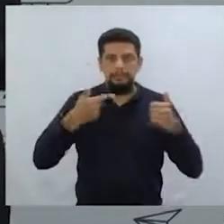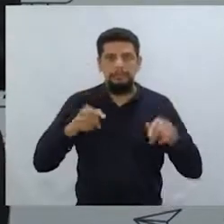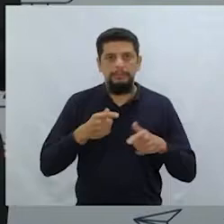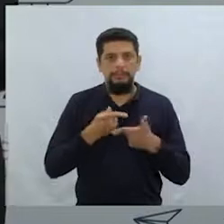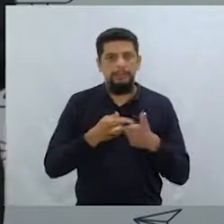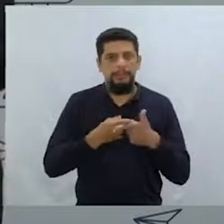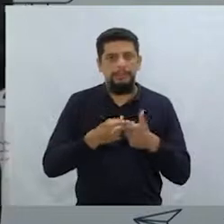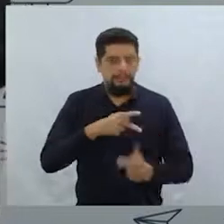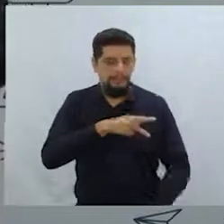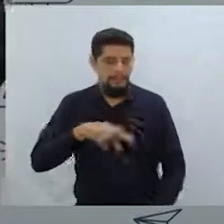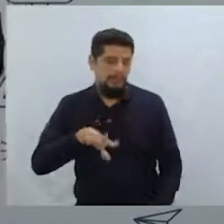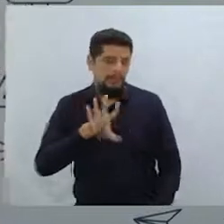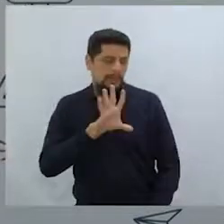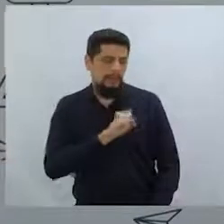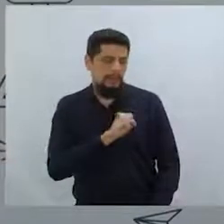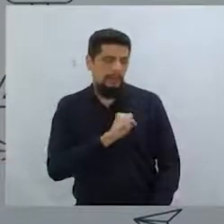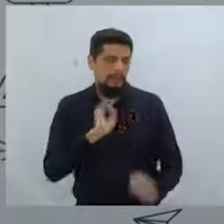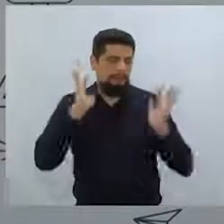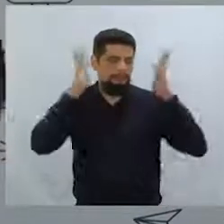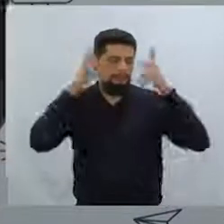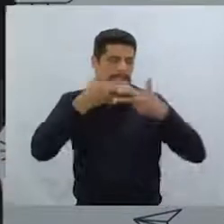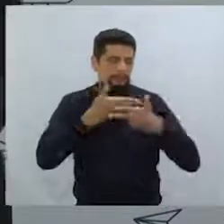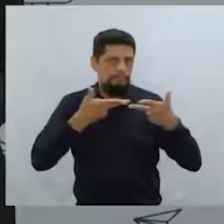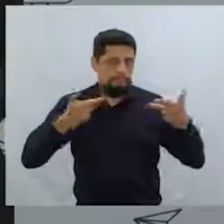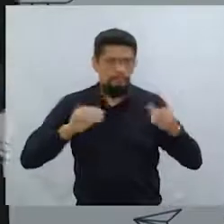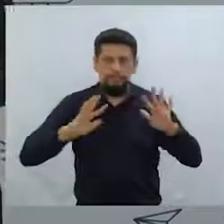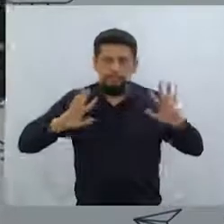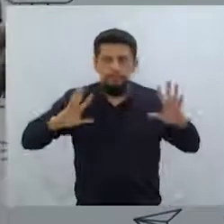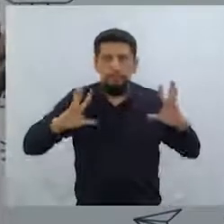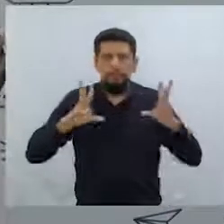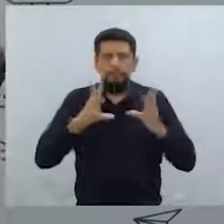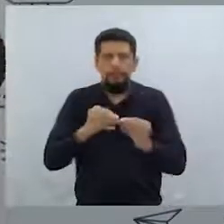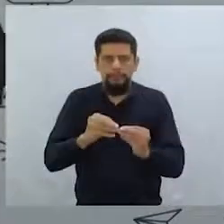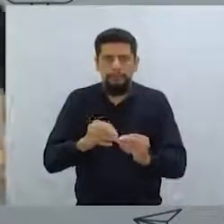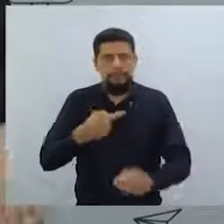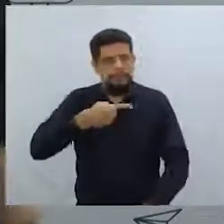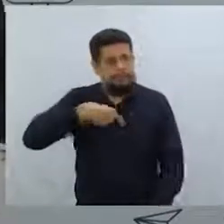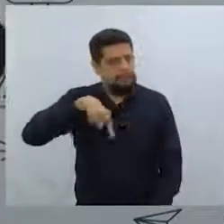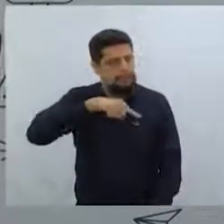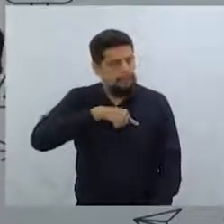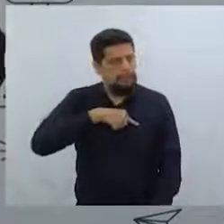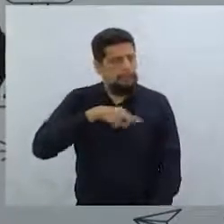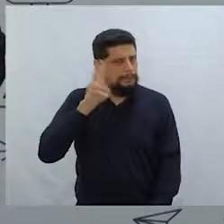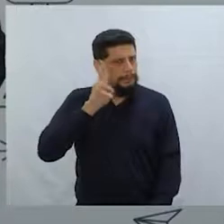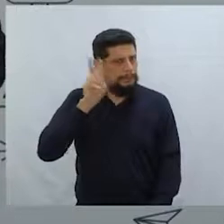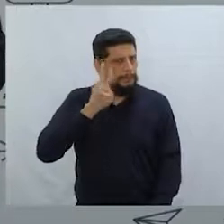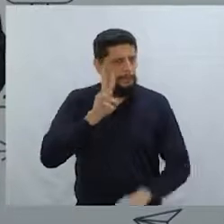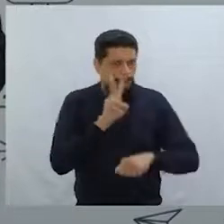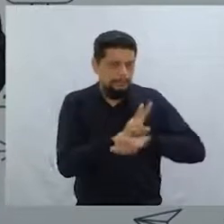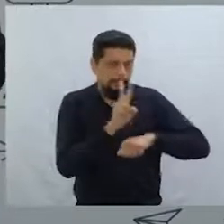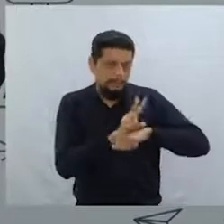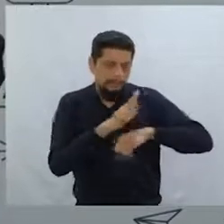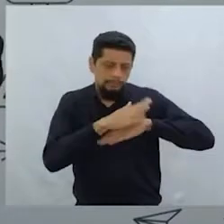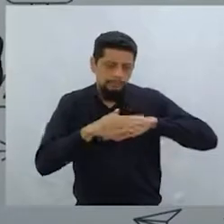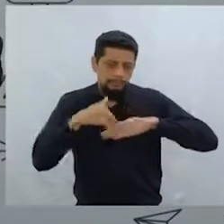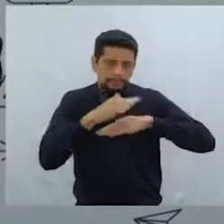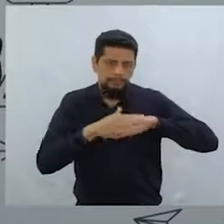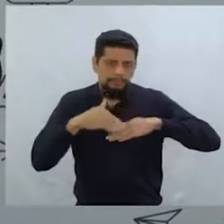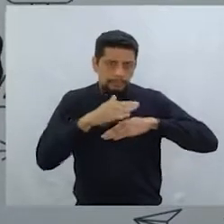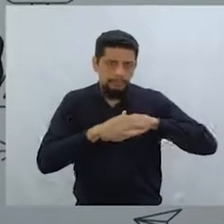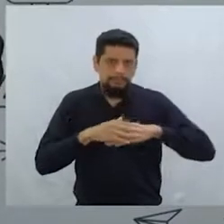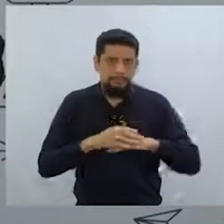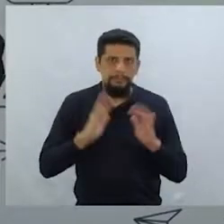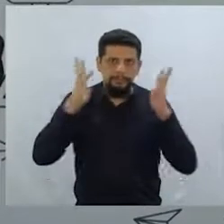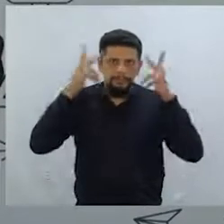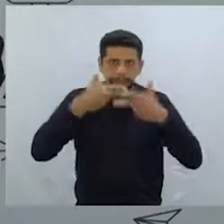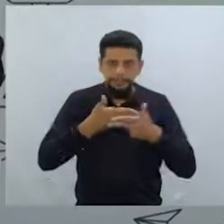estimação, porque a professora Márcia ama os animaizinhos de estimação, todos eles. E lembrando que a gente tem que cuidar com muito